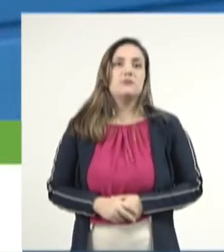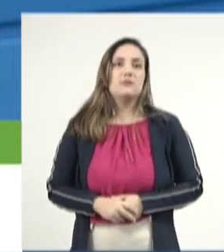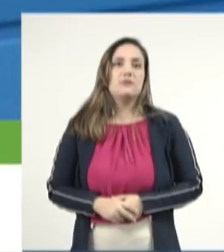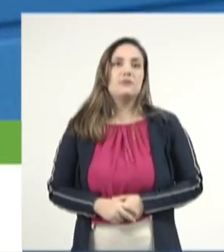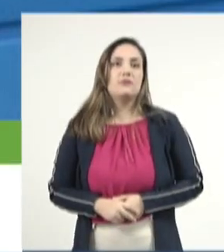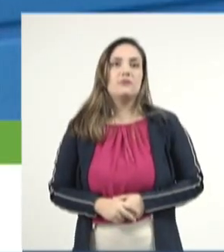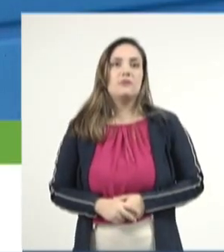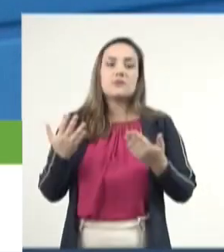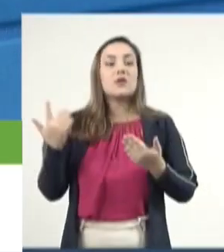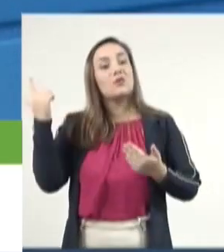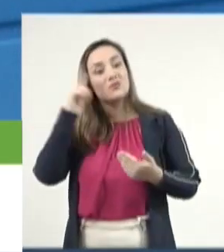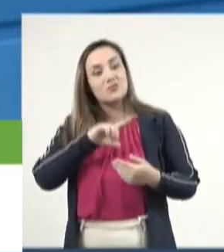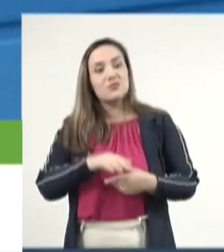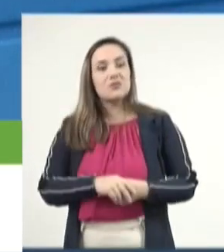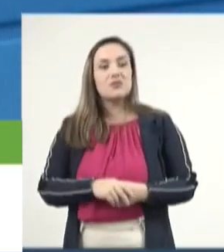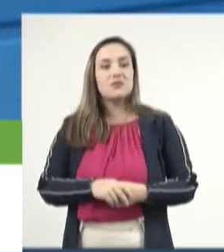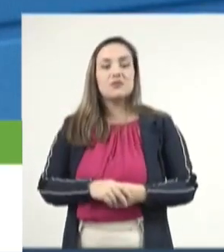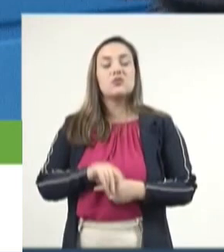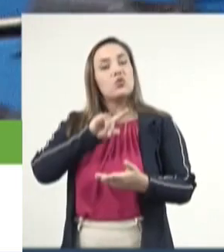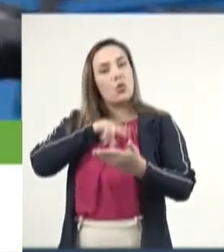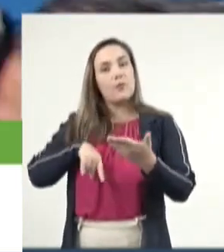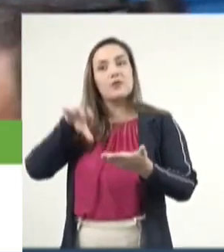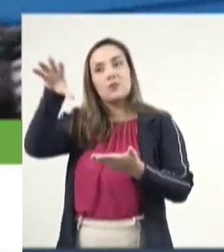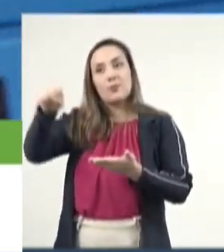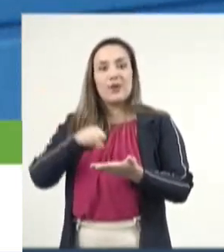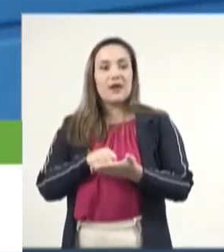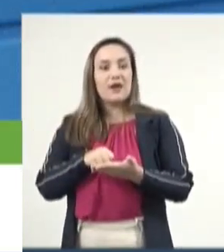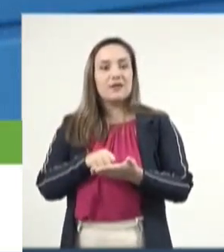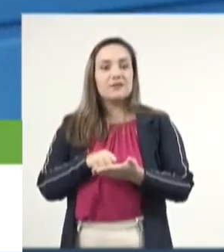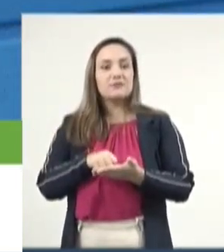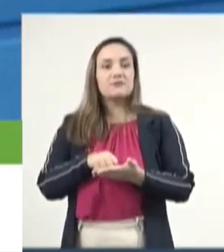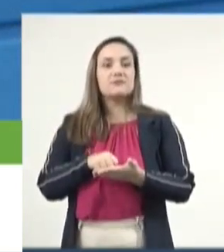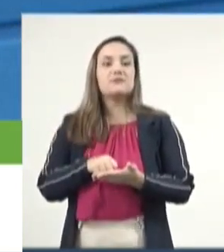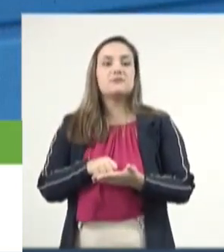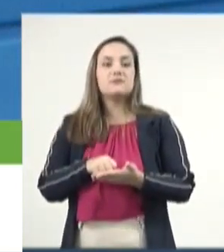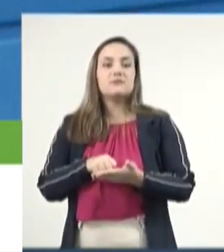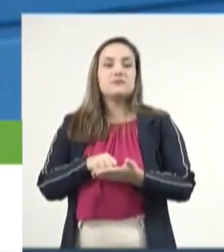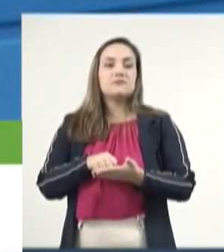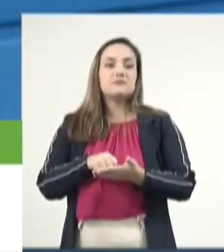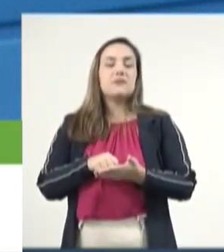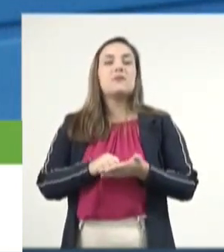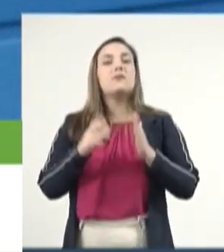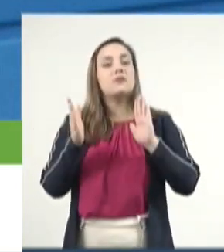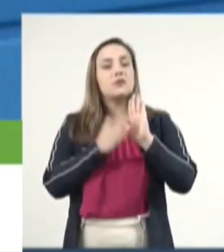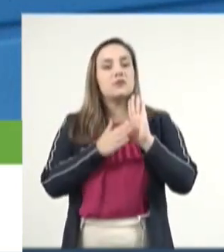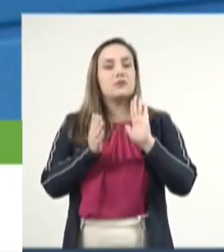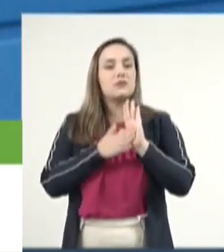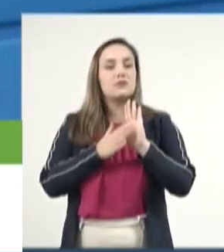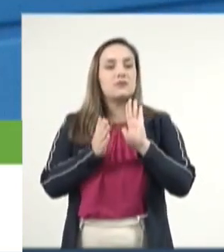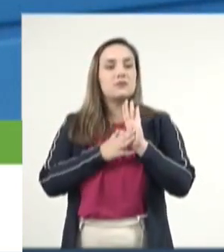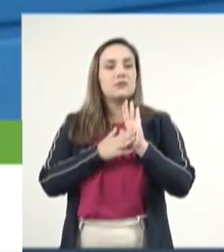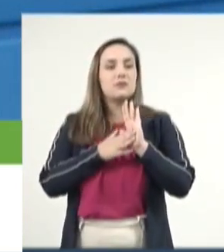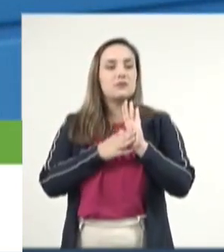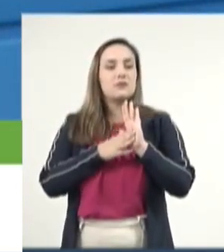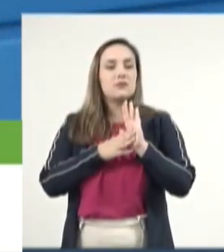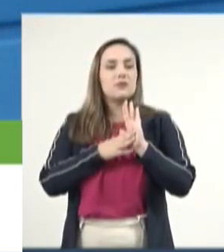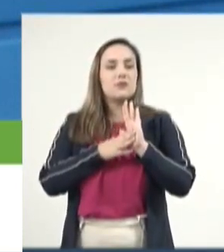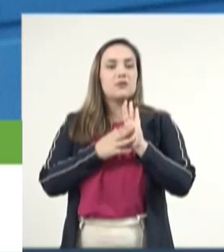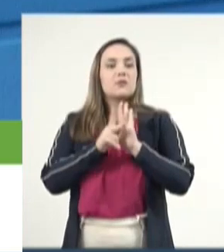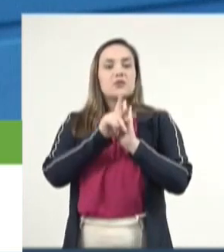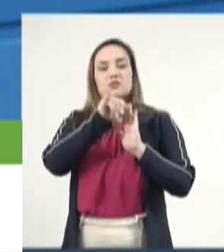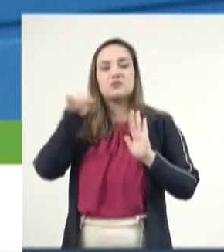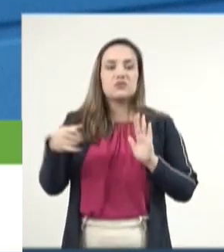Até que, enfim, consegui colocar a mão nesse documento. Sabe o que é isso? A proposta BID Pantanal, o